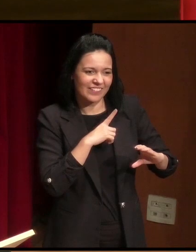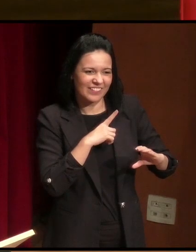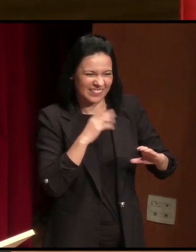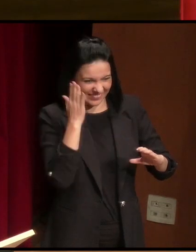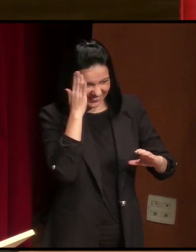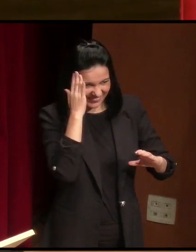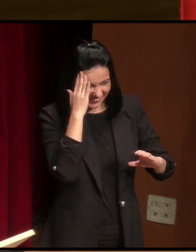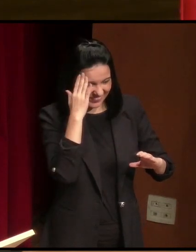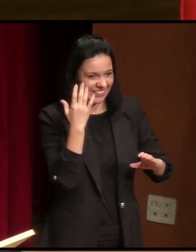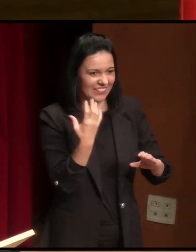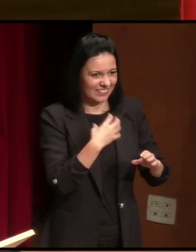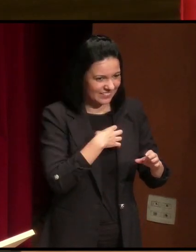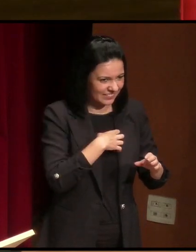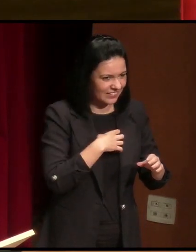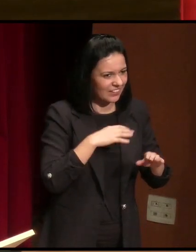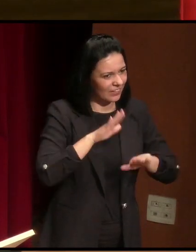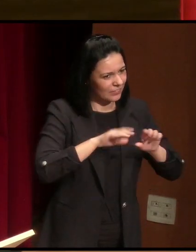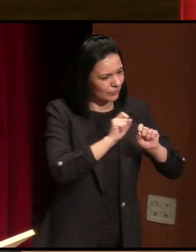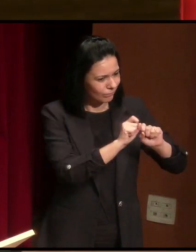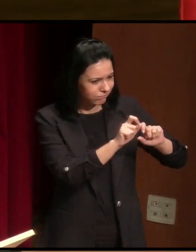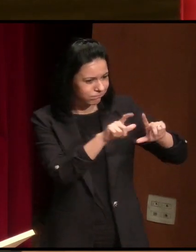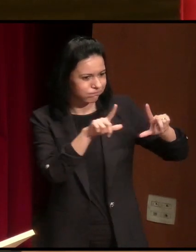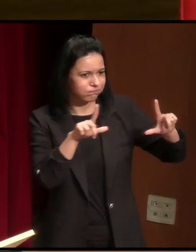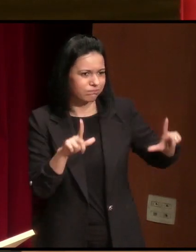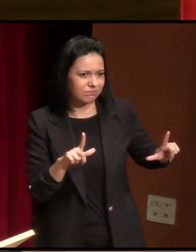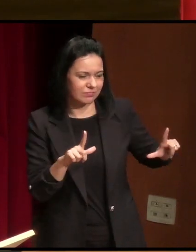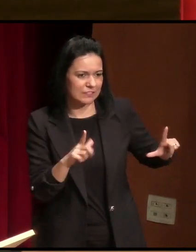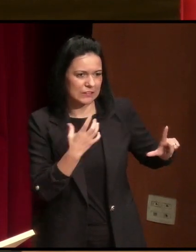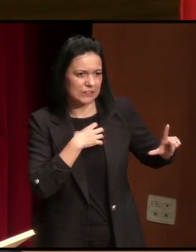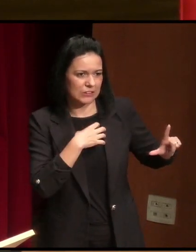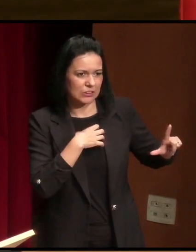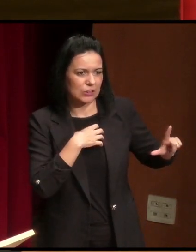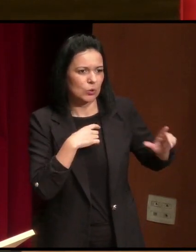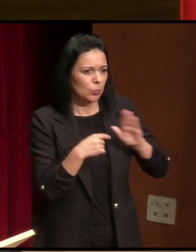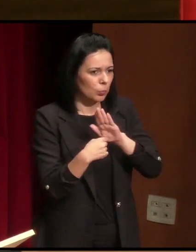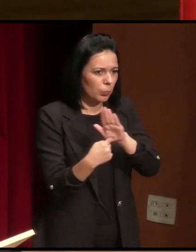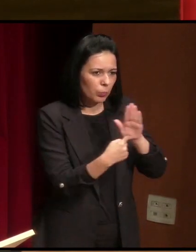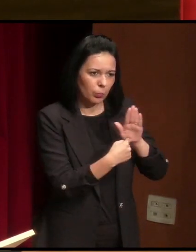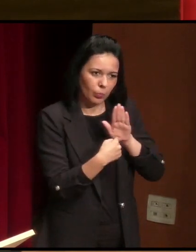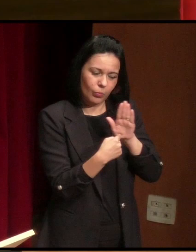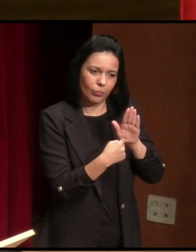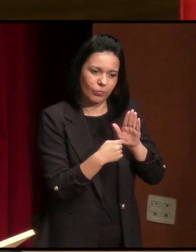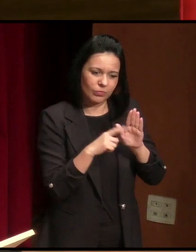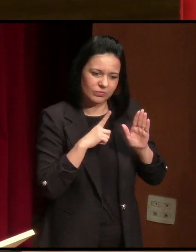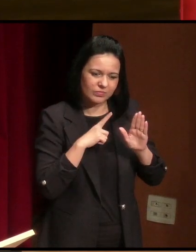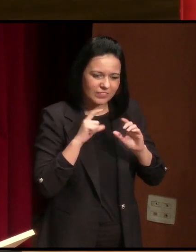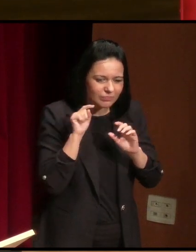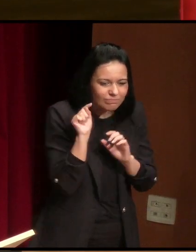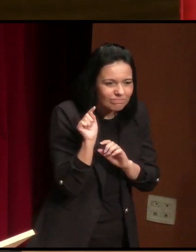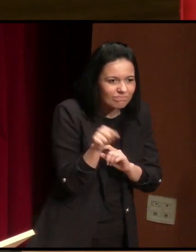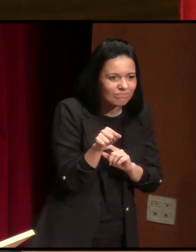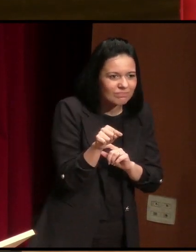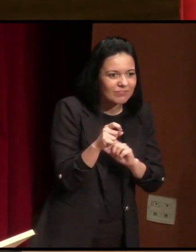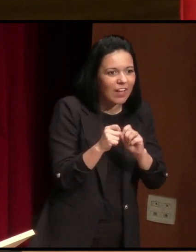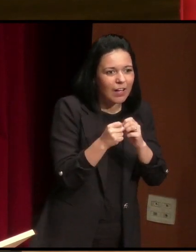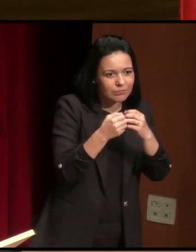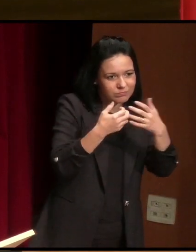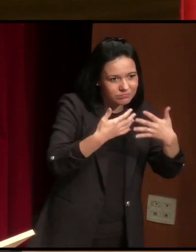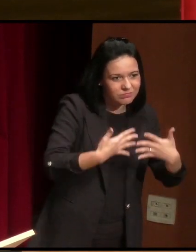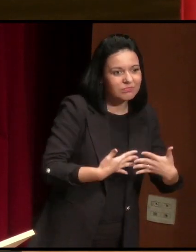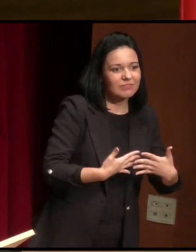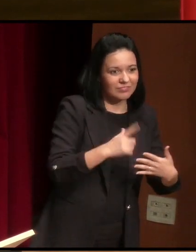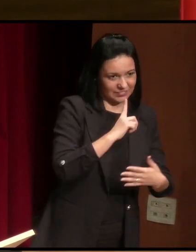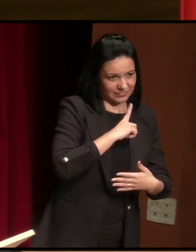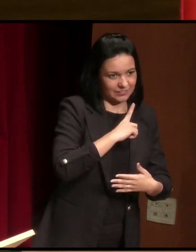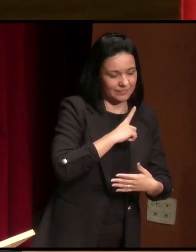né? Tem um sinal próprio para identificar que você vai ter conteúdo de audiodescrição nos conteúdos de entretenimento.